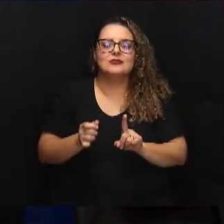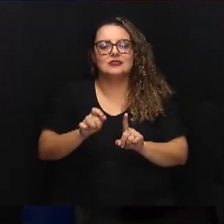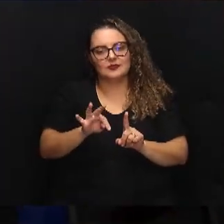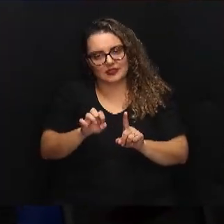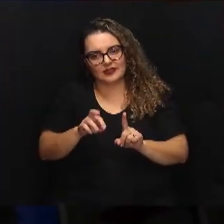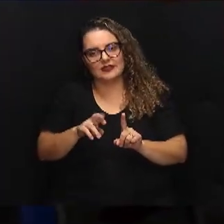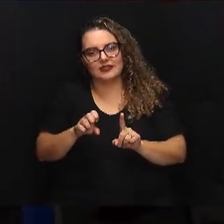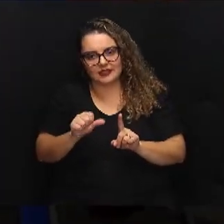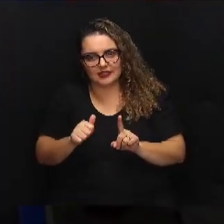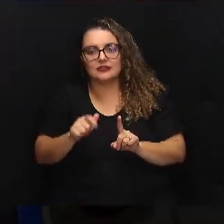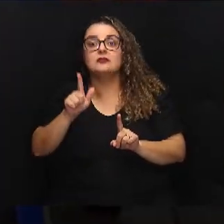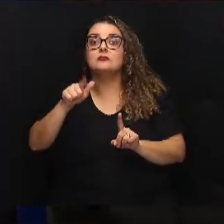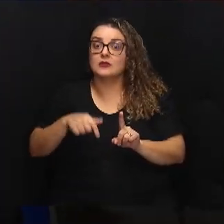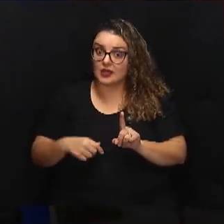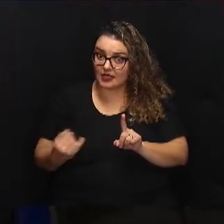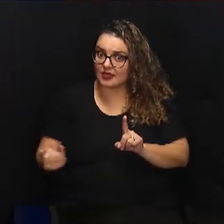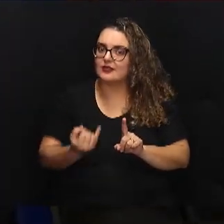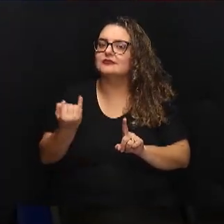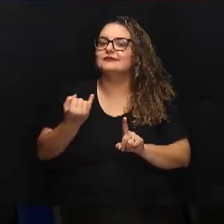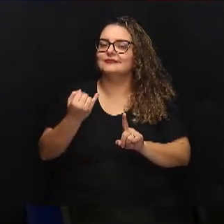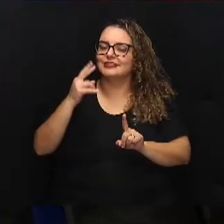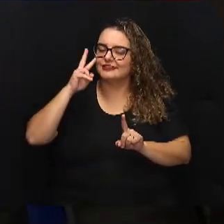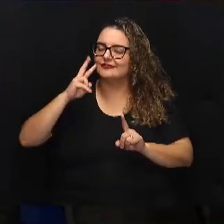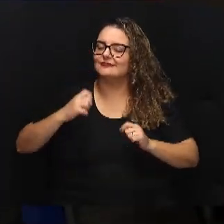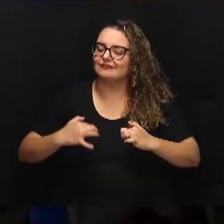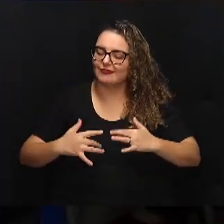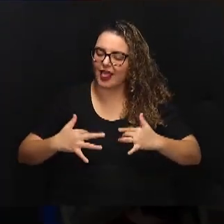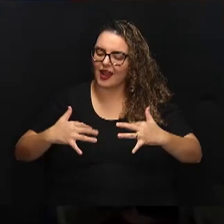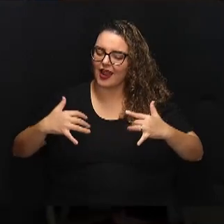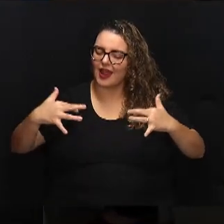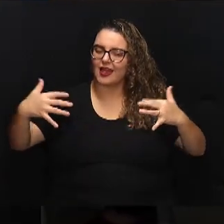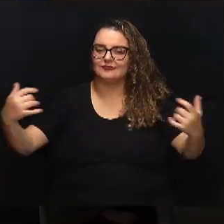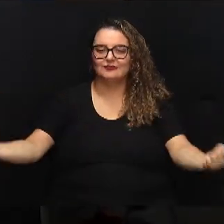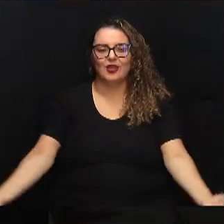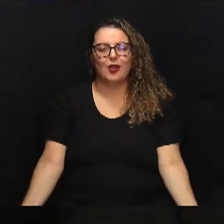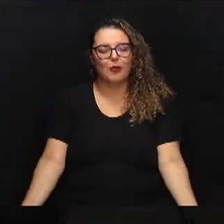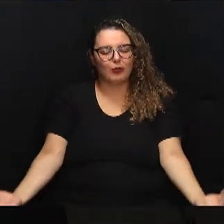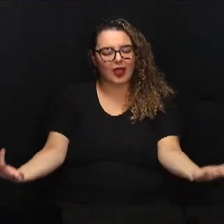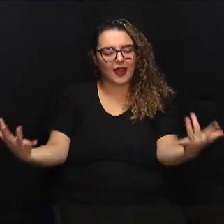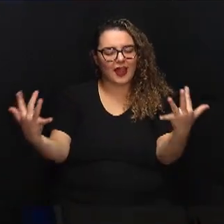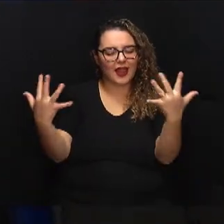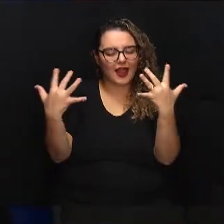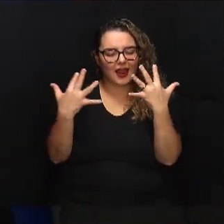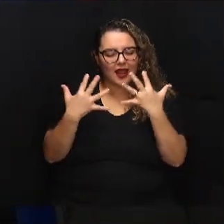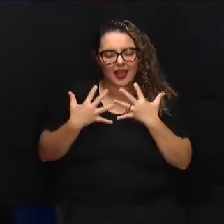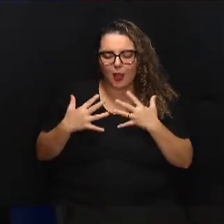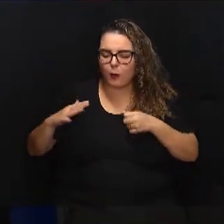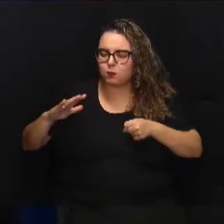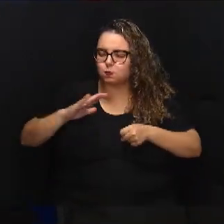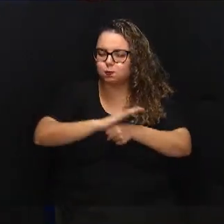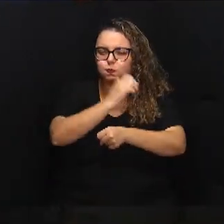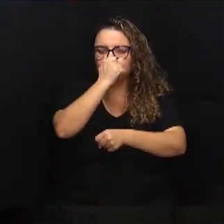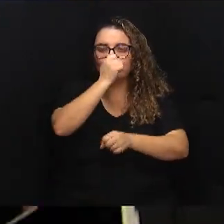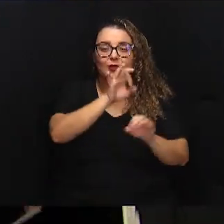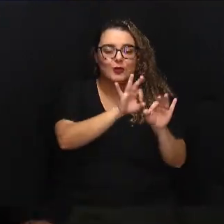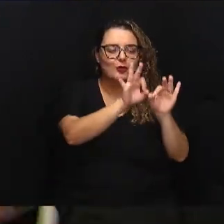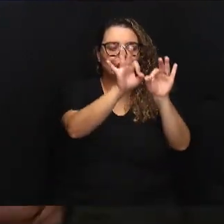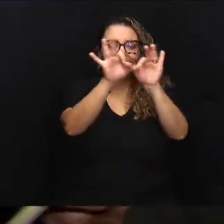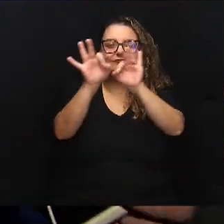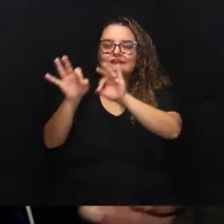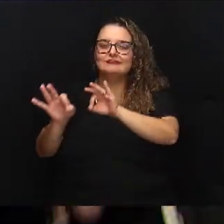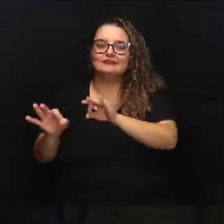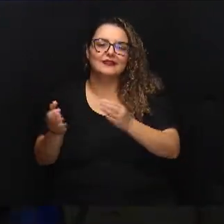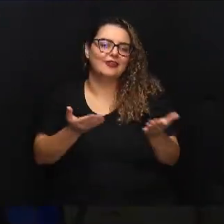Aguiar. Mas é muito bom ver a população de novo lotando esse espaço para assistir essa